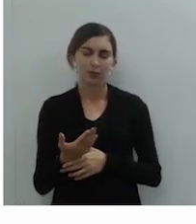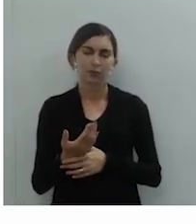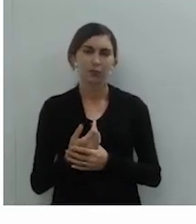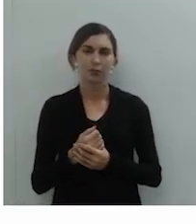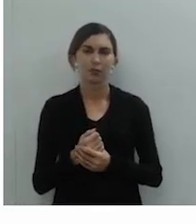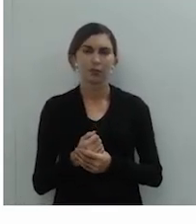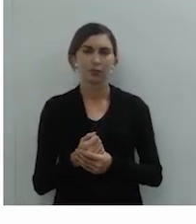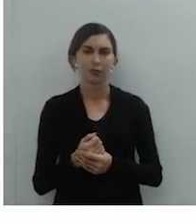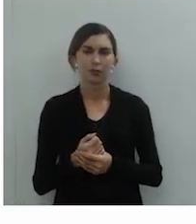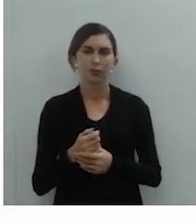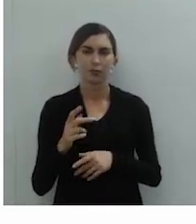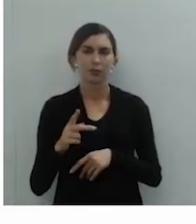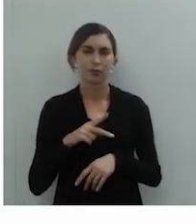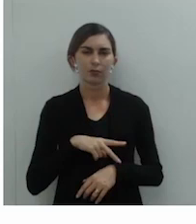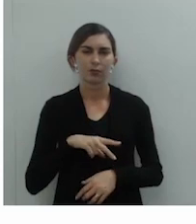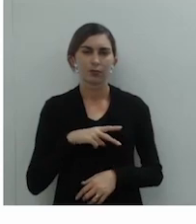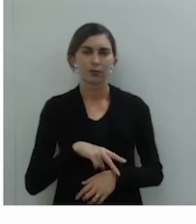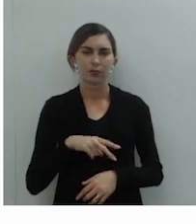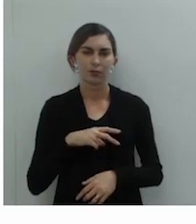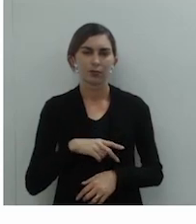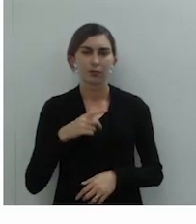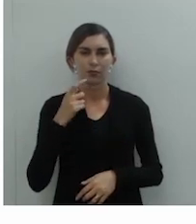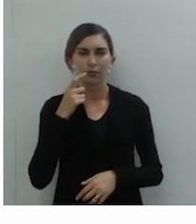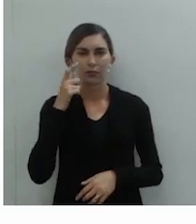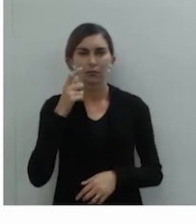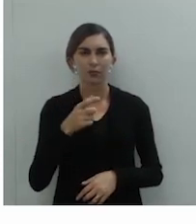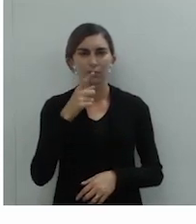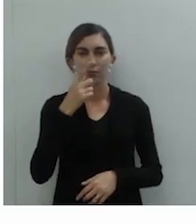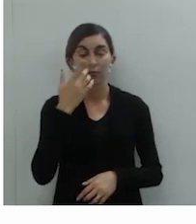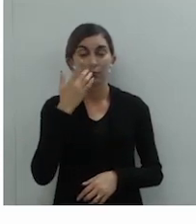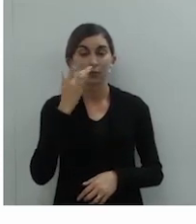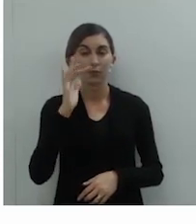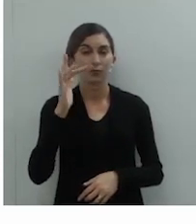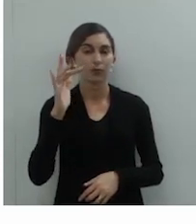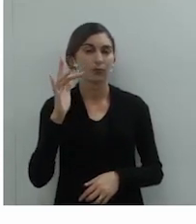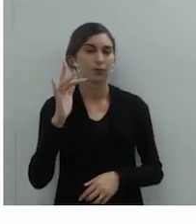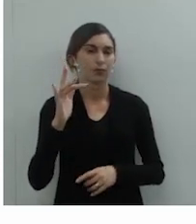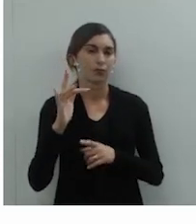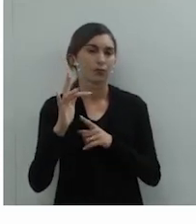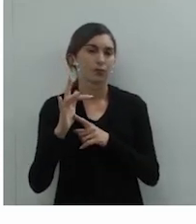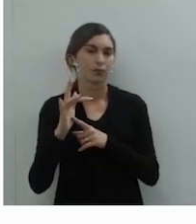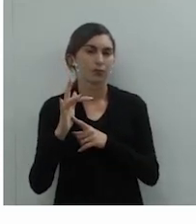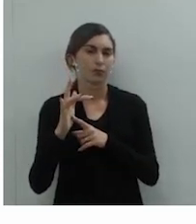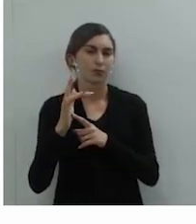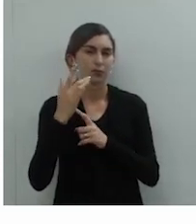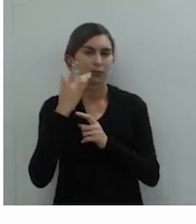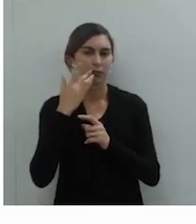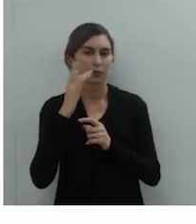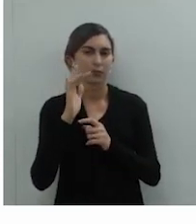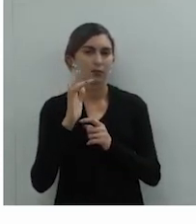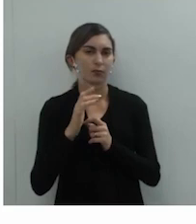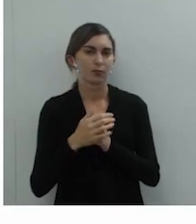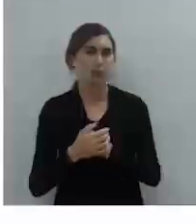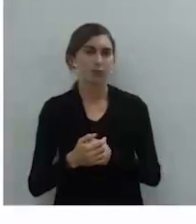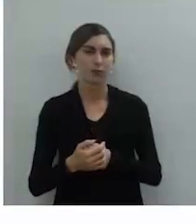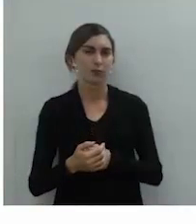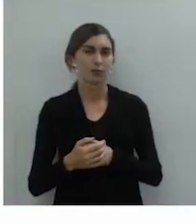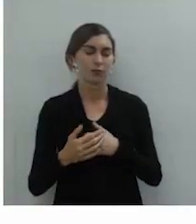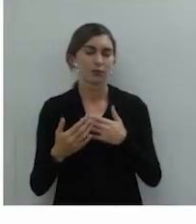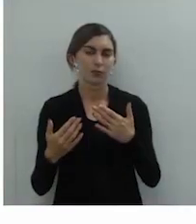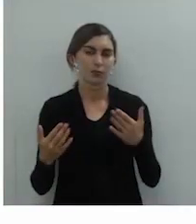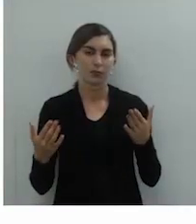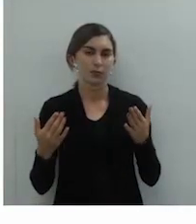Na verdade, os portugueses estavam de olho, era no ouro. No ouro. E